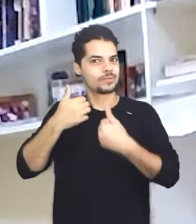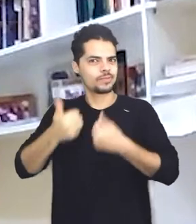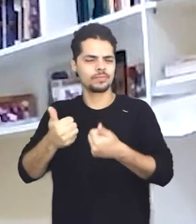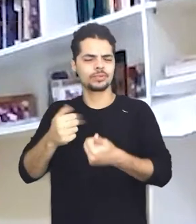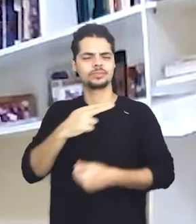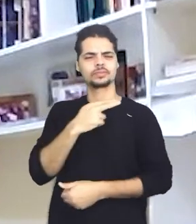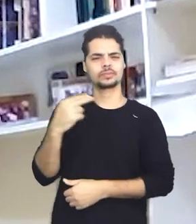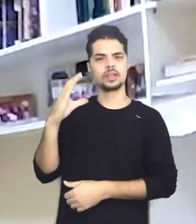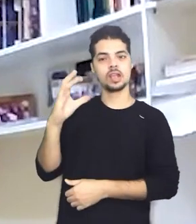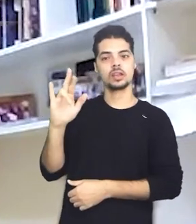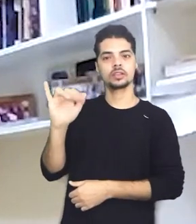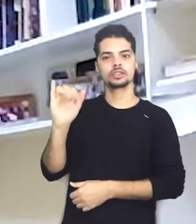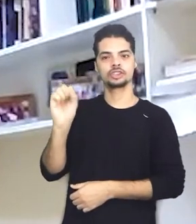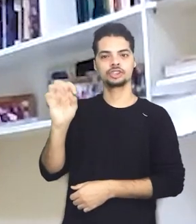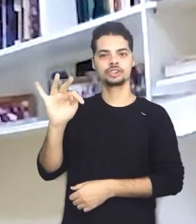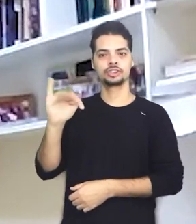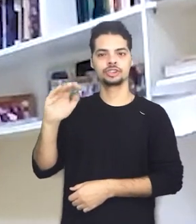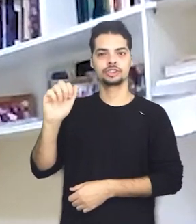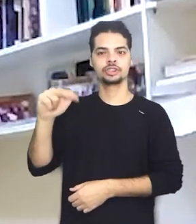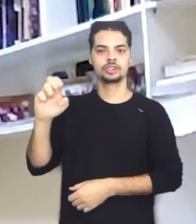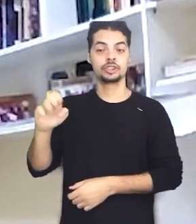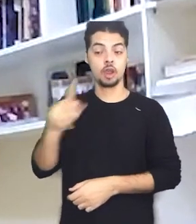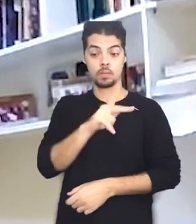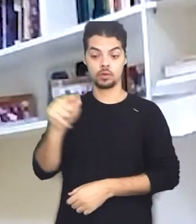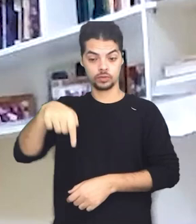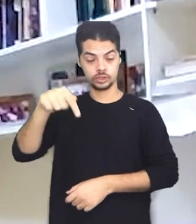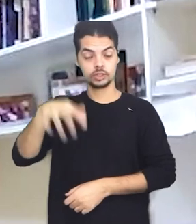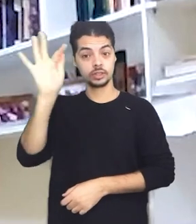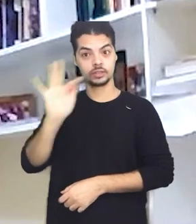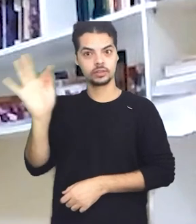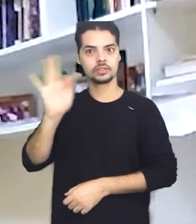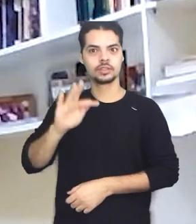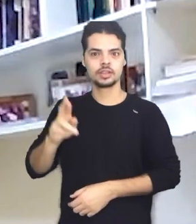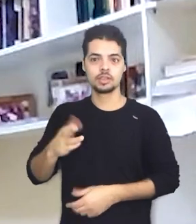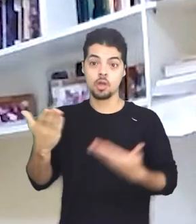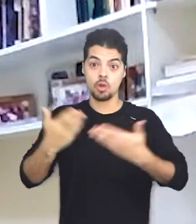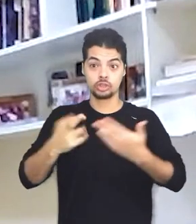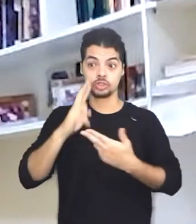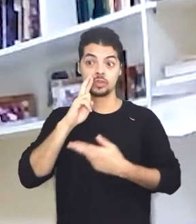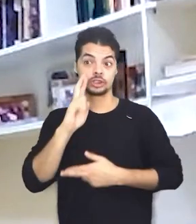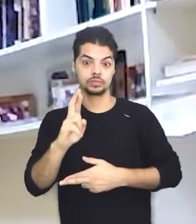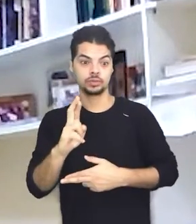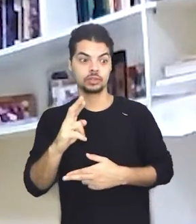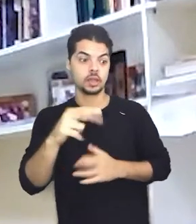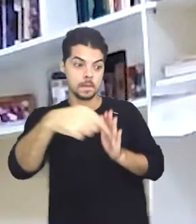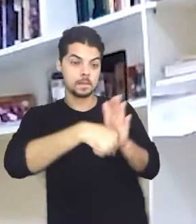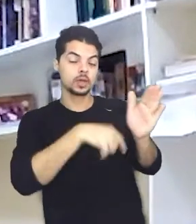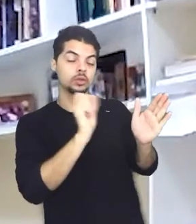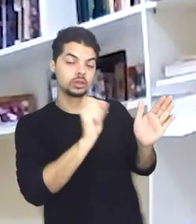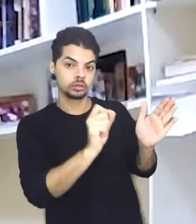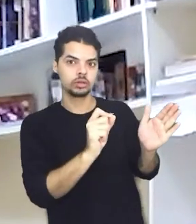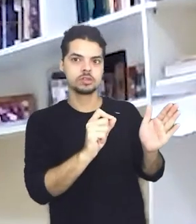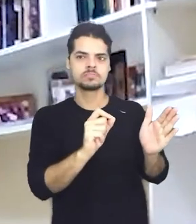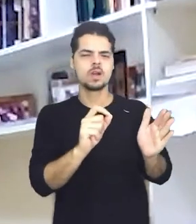para todos e todas. Eu sou Cristiane Maria Marcelo, professora da Universidade Estadual do Piauí, Campus São Raimundo